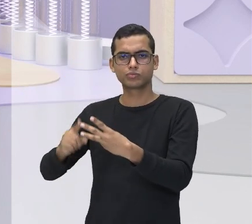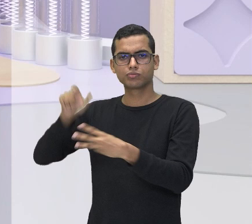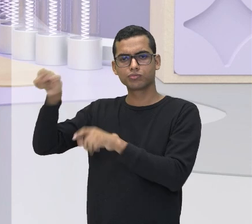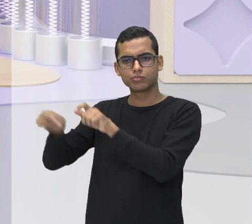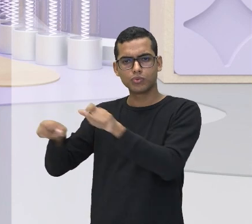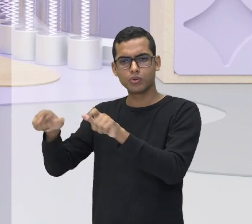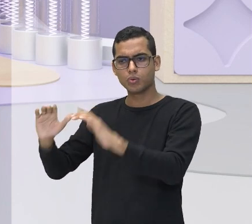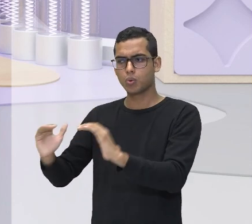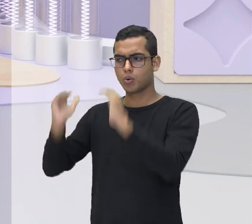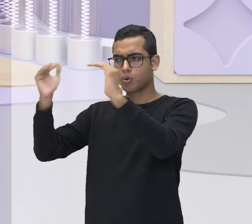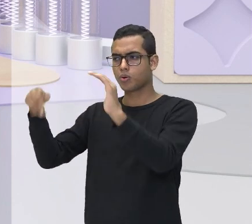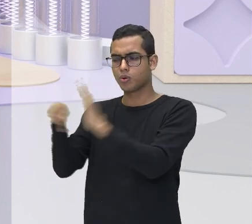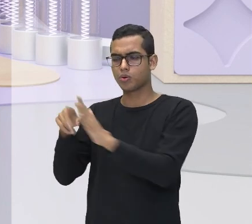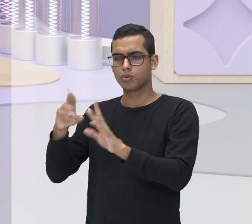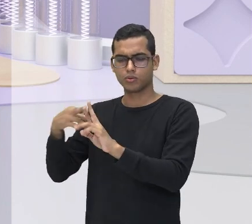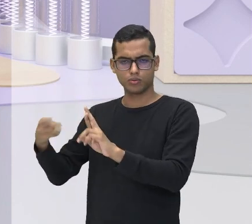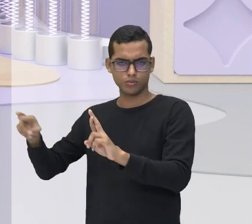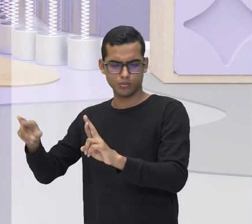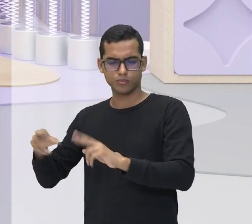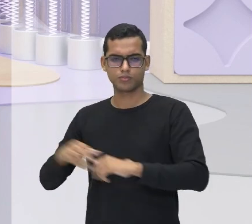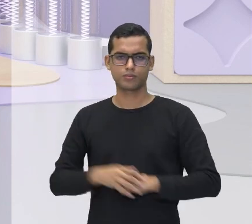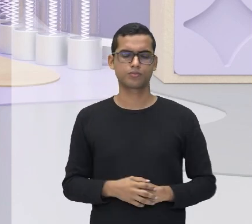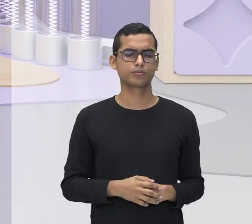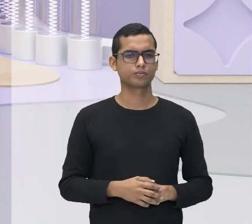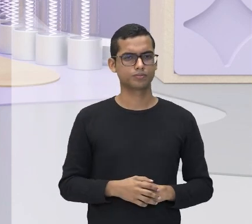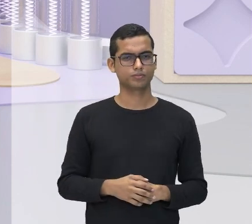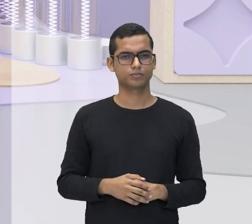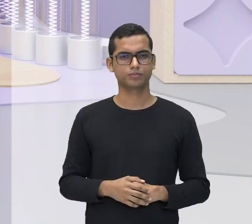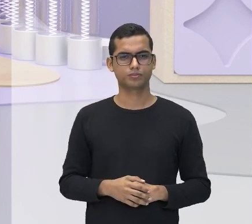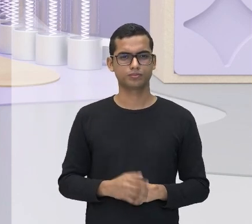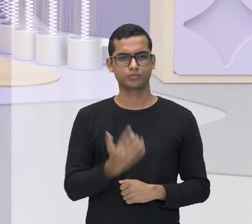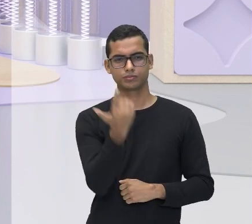cultuadas nessas religiões. Próximo valor,